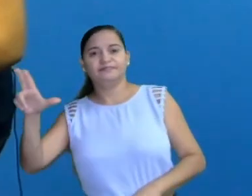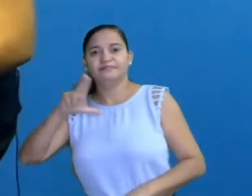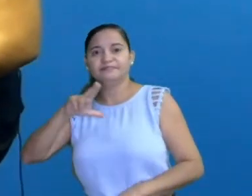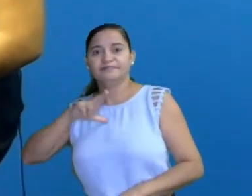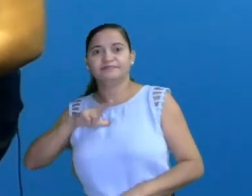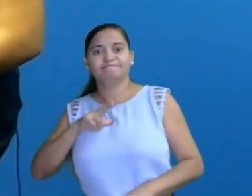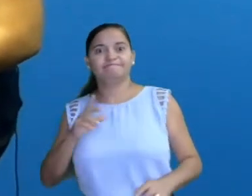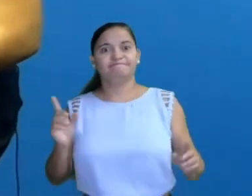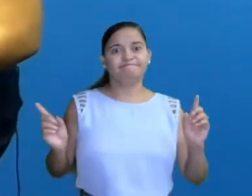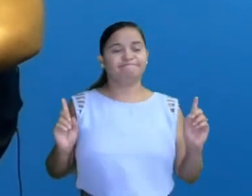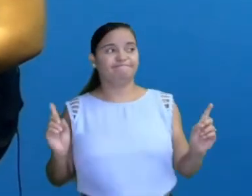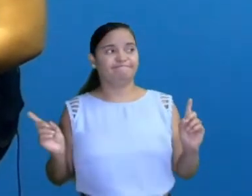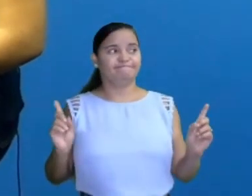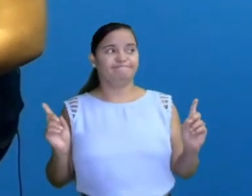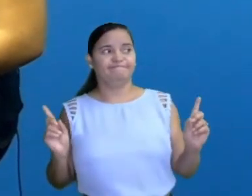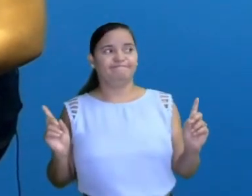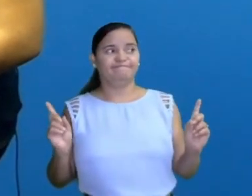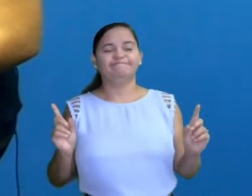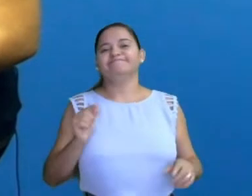Um espaço